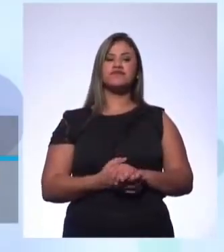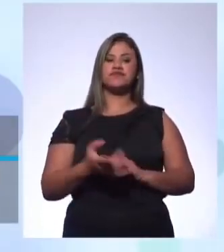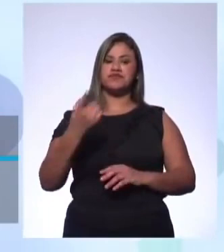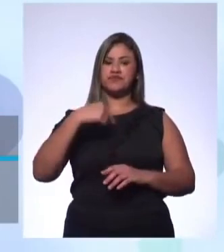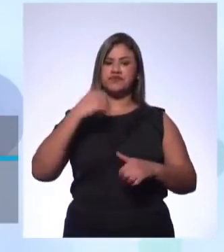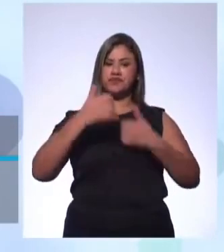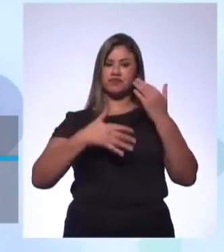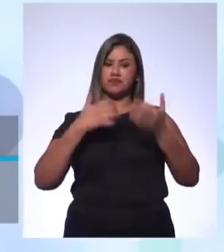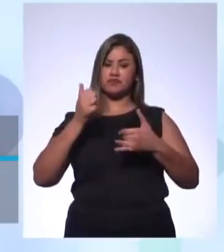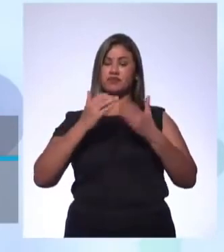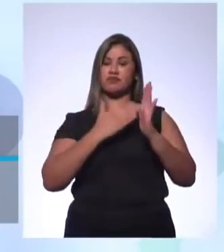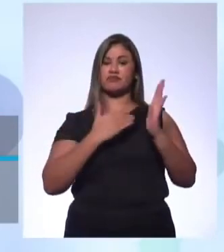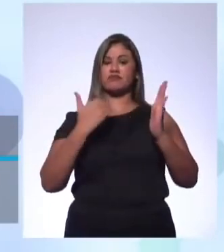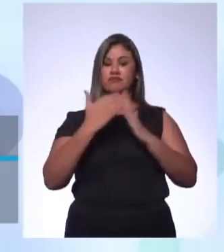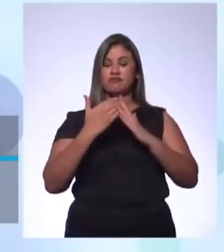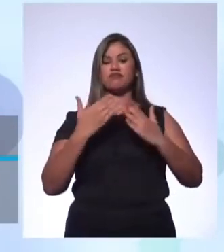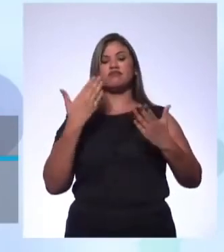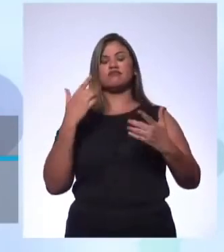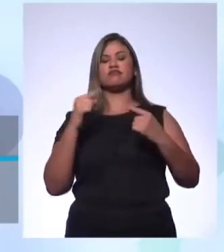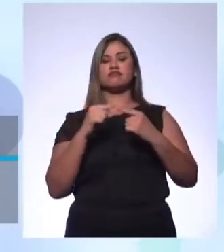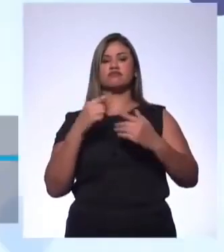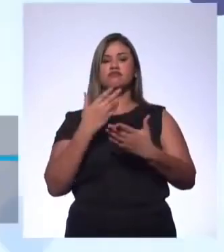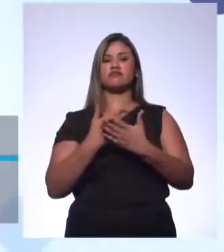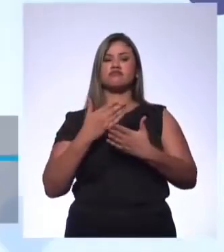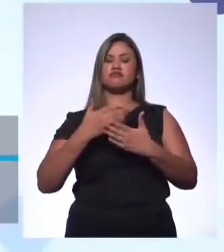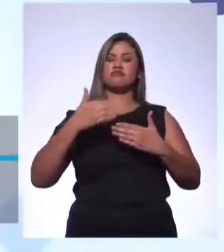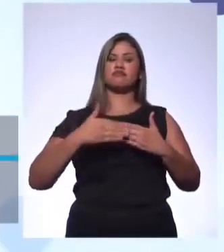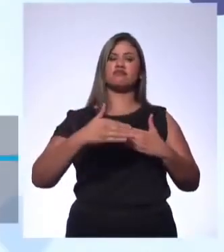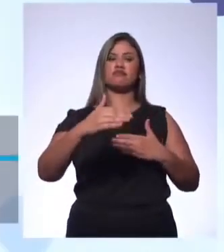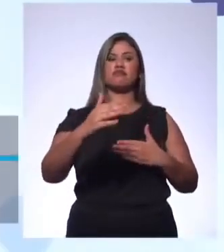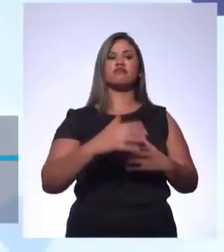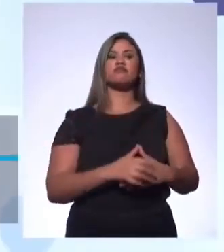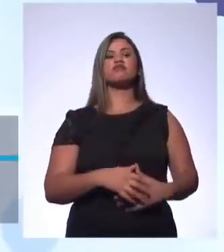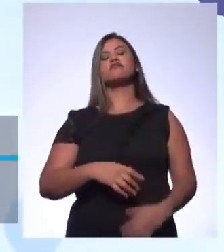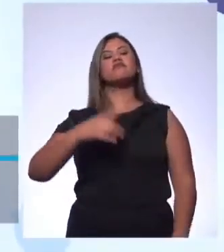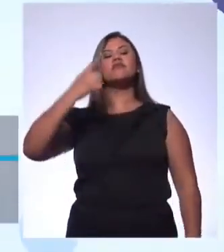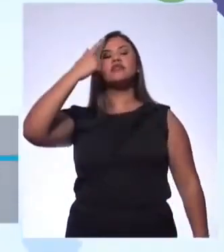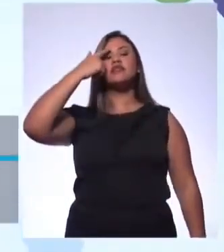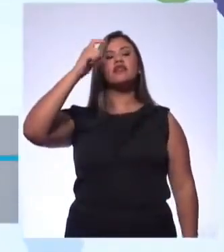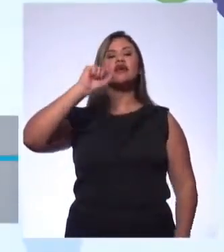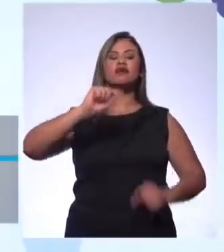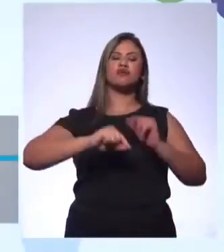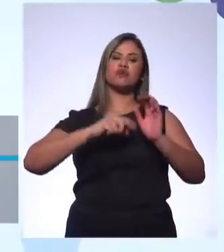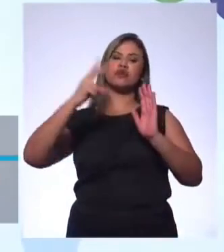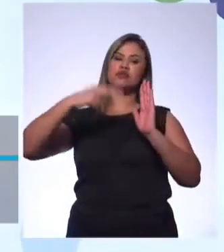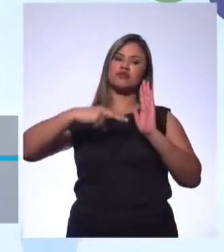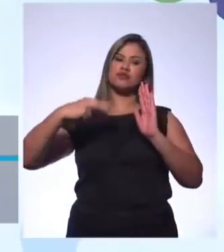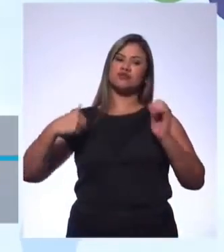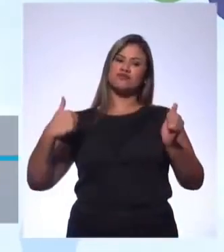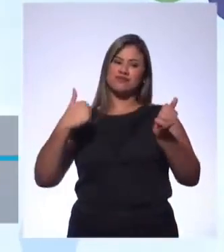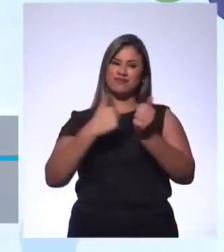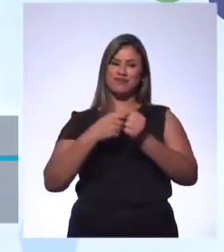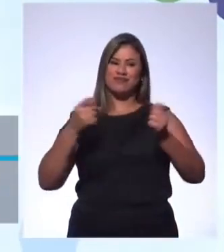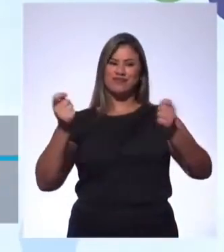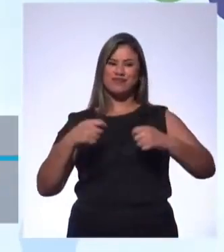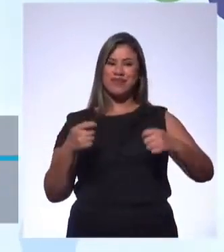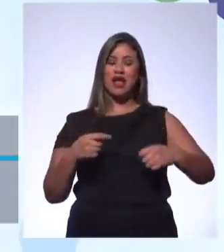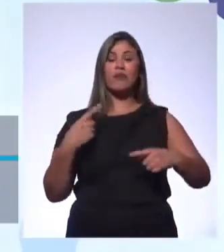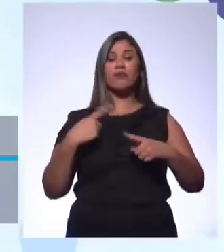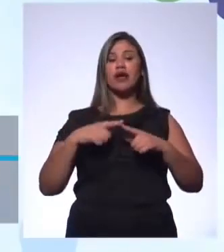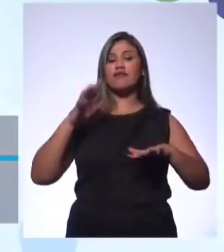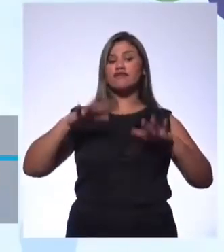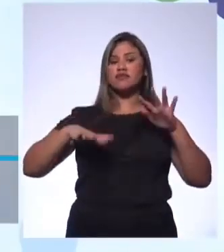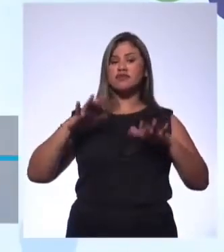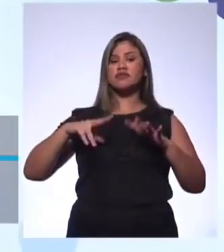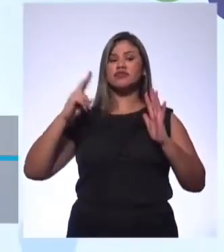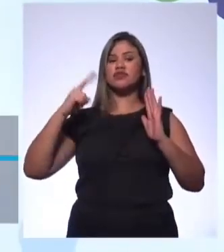longo dessas aulas, né? Vamos falar a ideia é como trazer a leitura para mais próximo de você. Porque às vezes a gente lê um